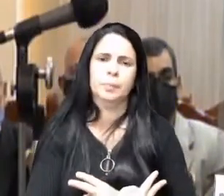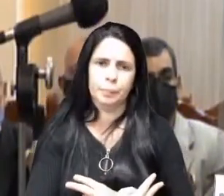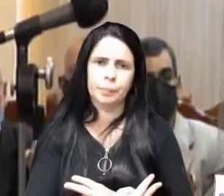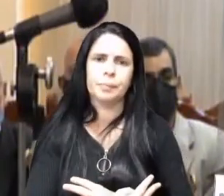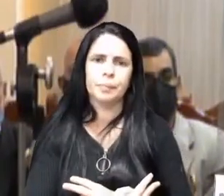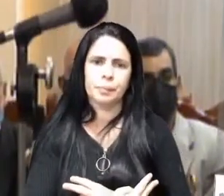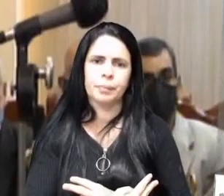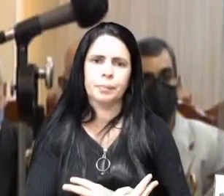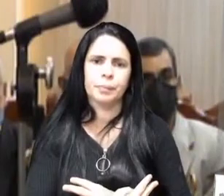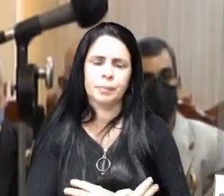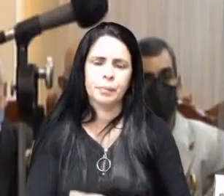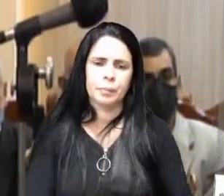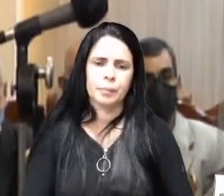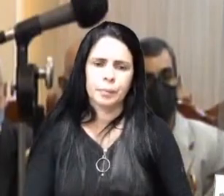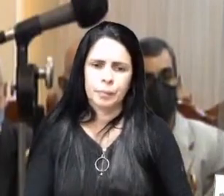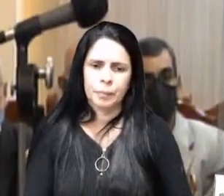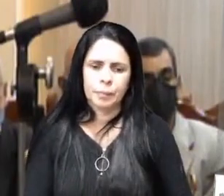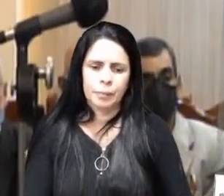Proteção.